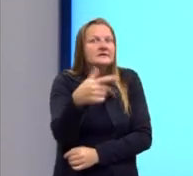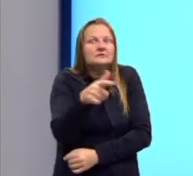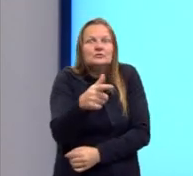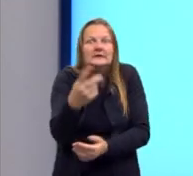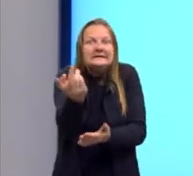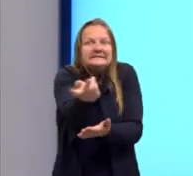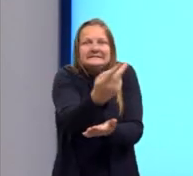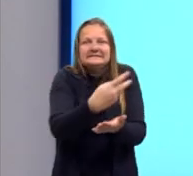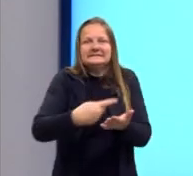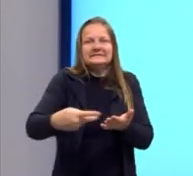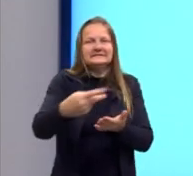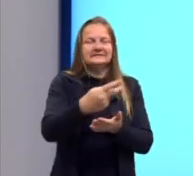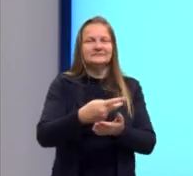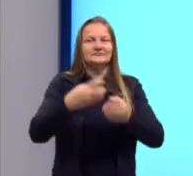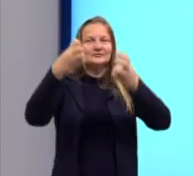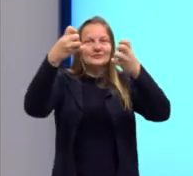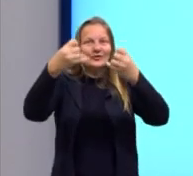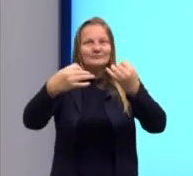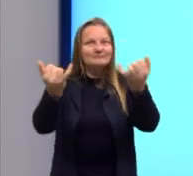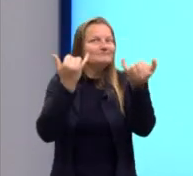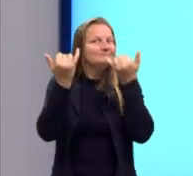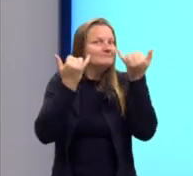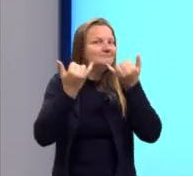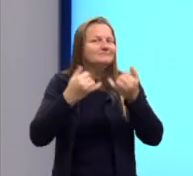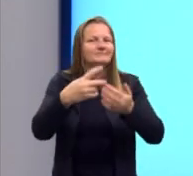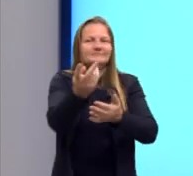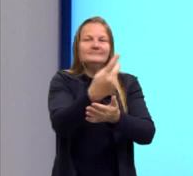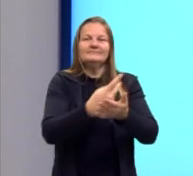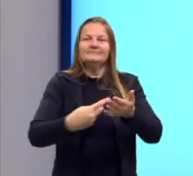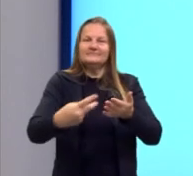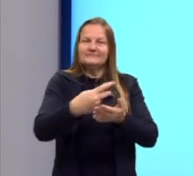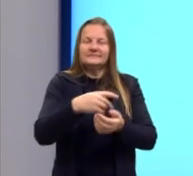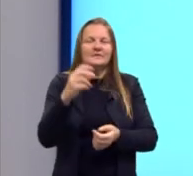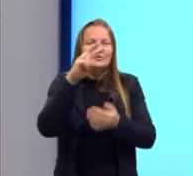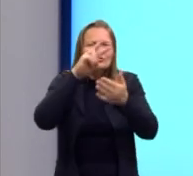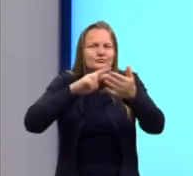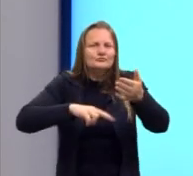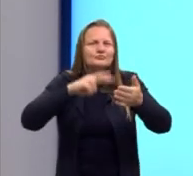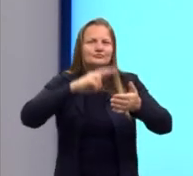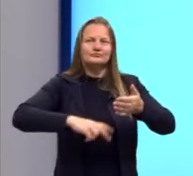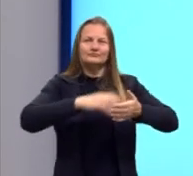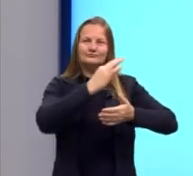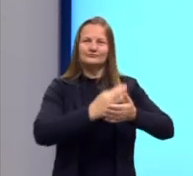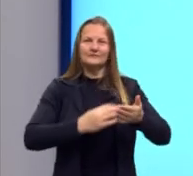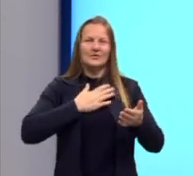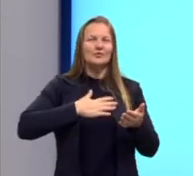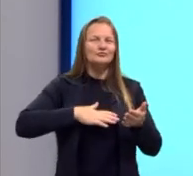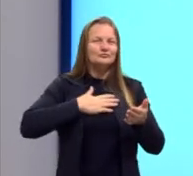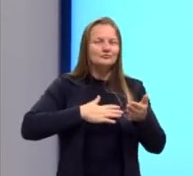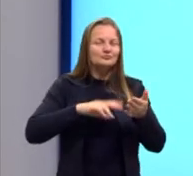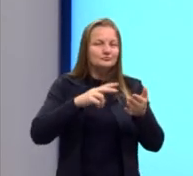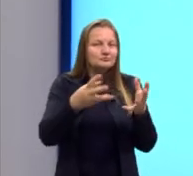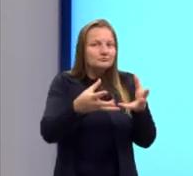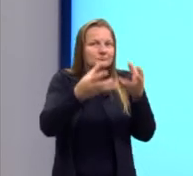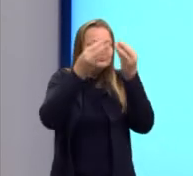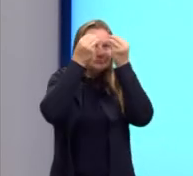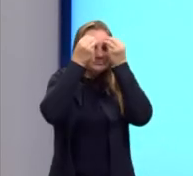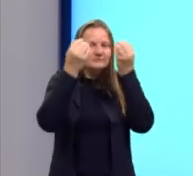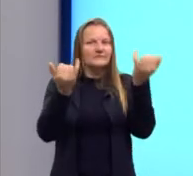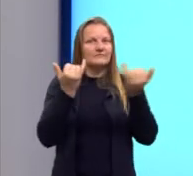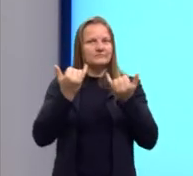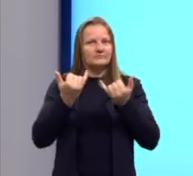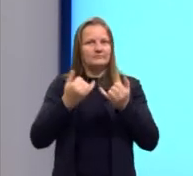circuito vai só falar tá então é importante a gente lê bem o texto né com calma para entender o que que tá acontecendo